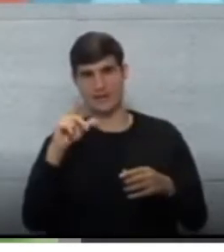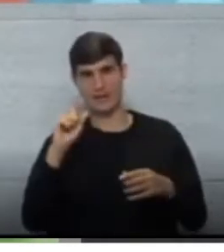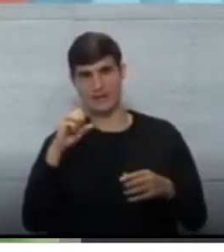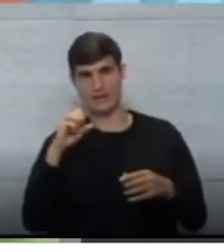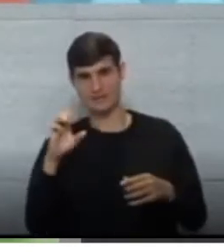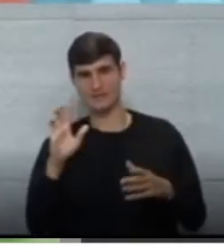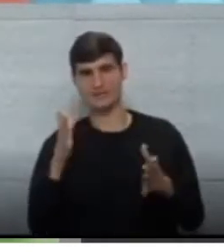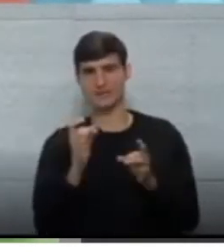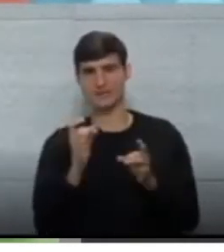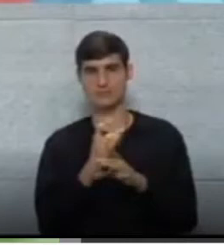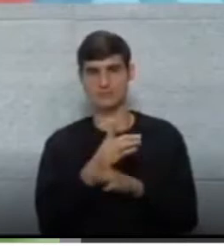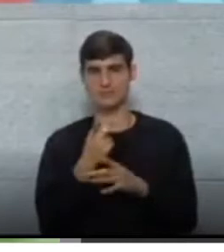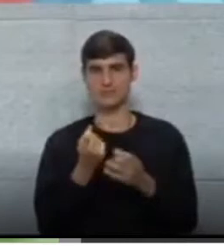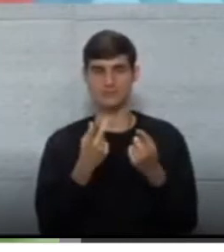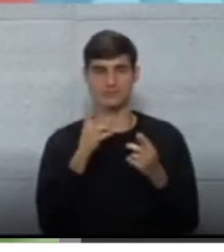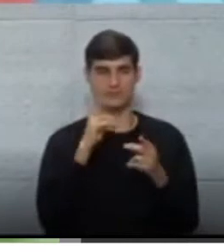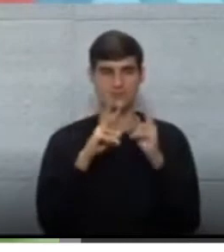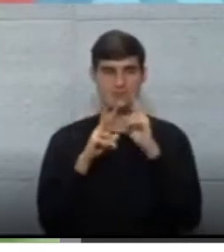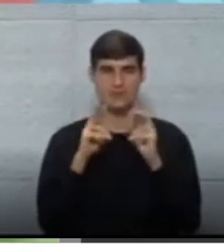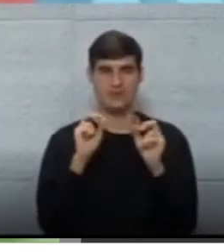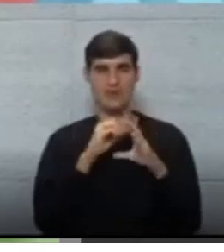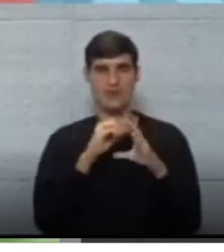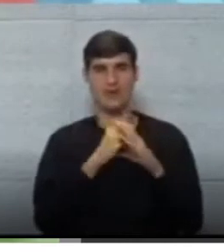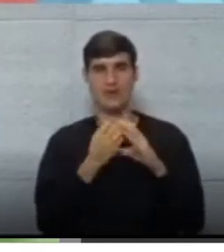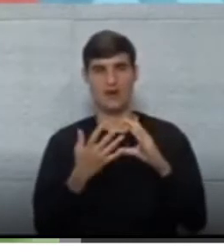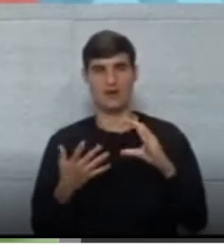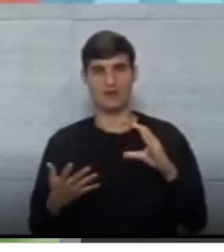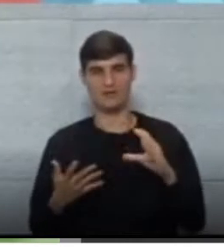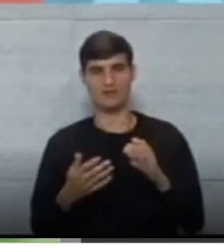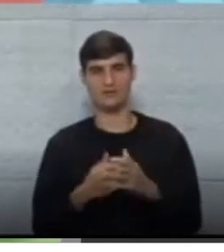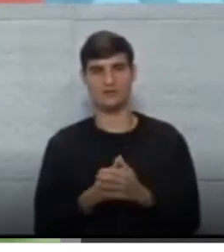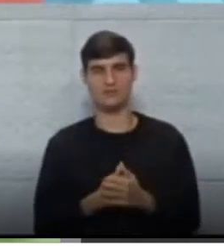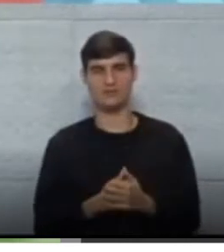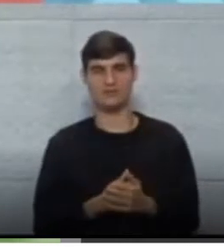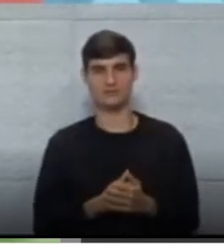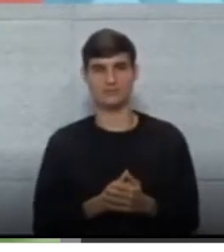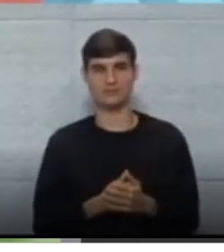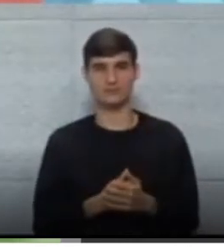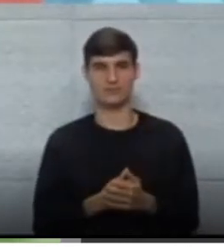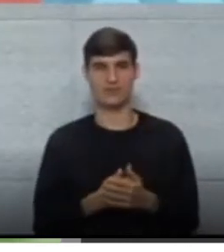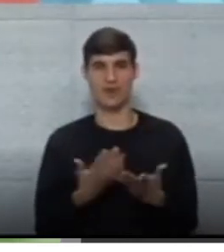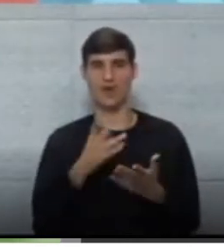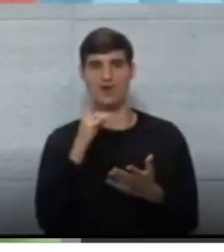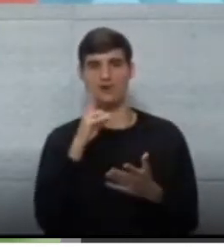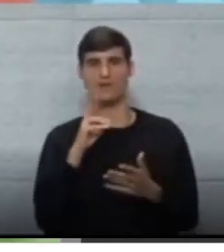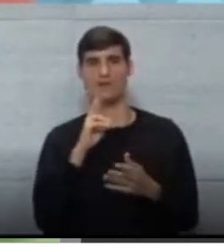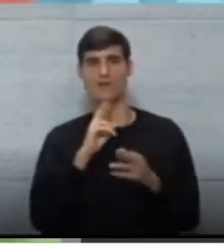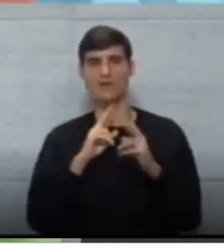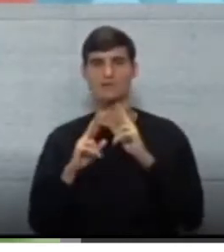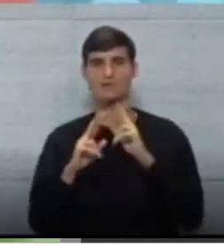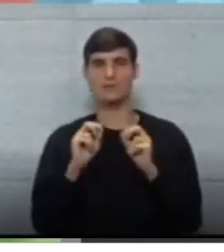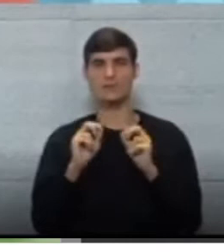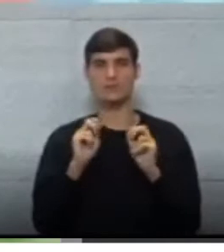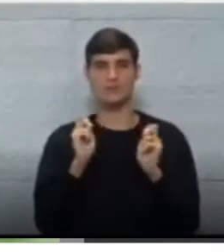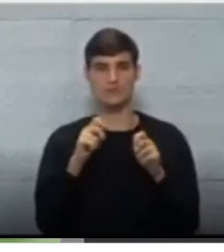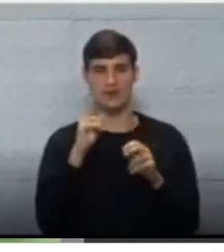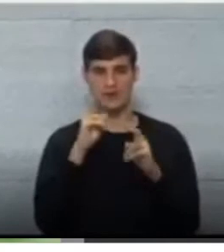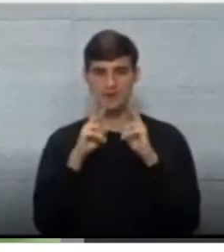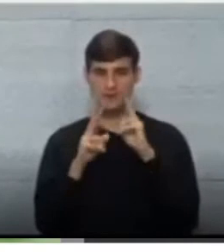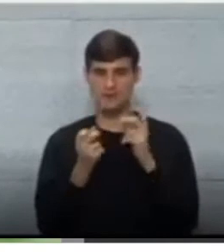catalase, para a gente tentar identificar aí algumas características do estafilococcus. Então, vamos ver agora quais os resultados que a gente pode obter